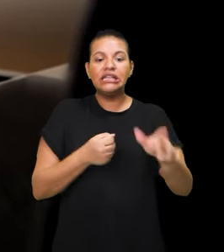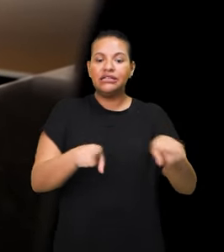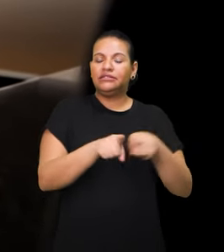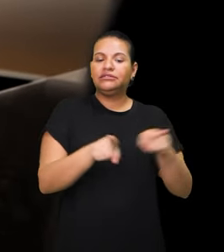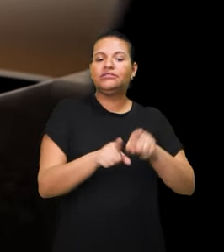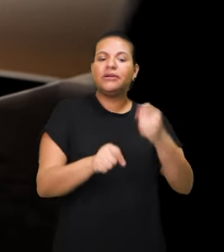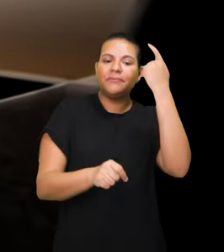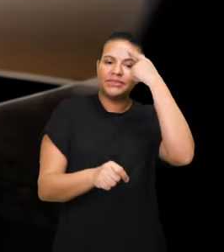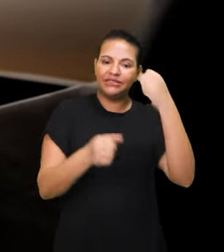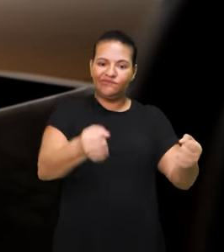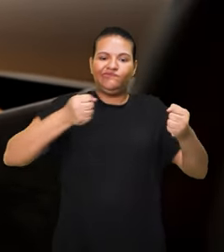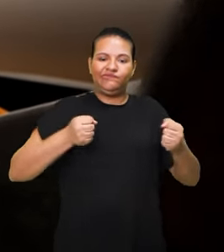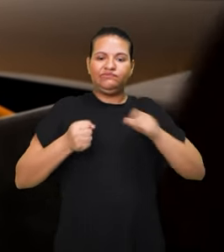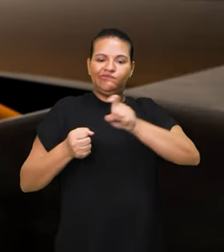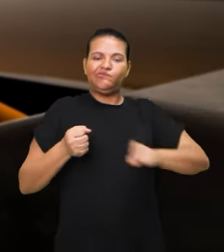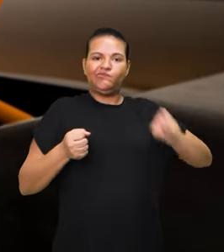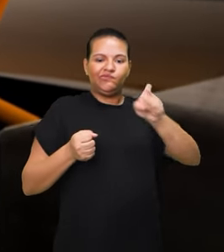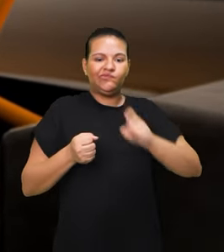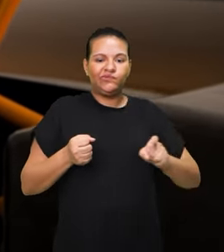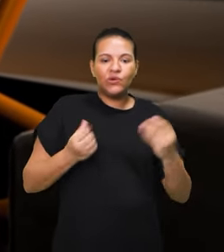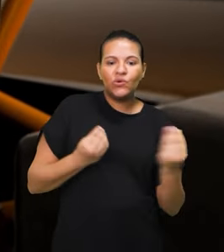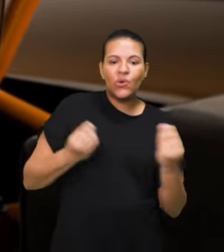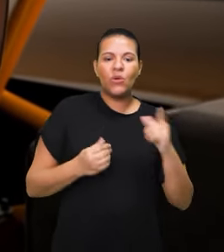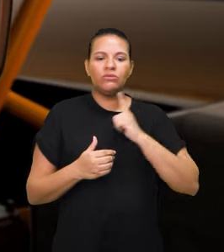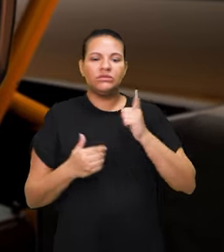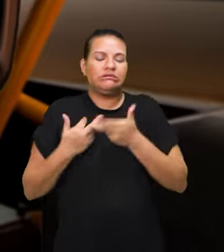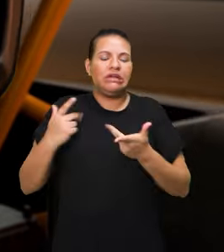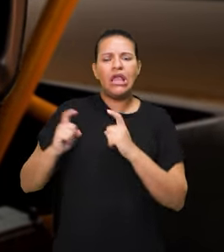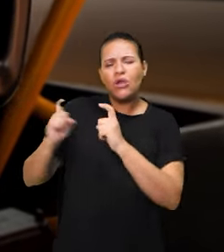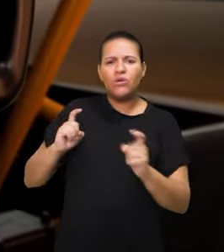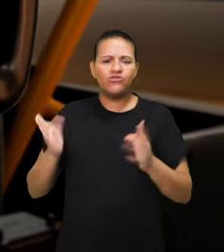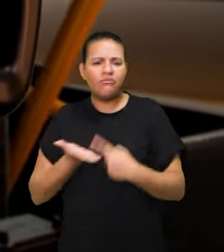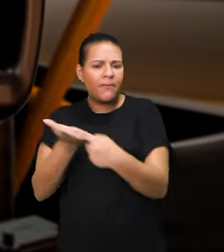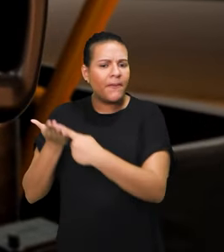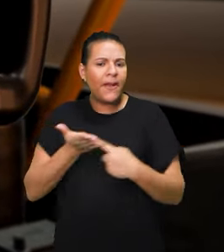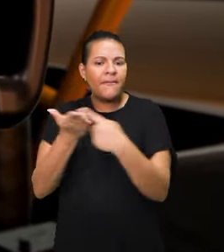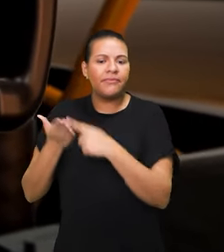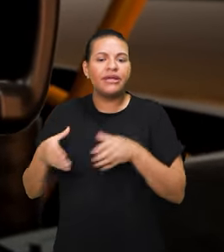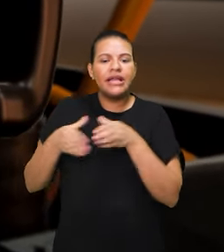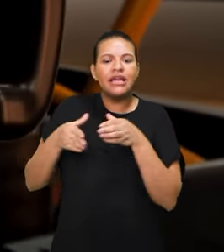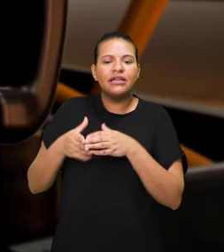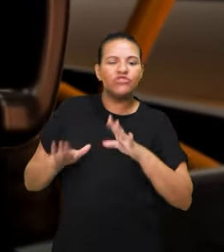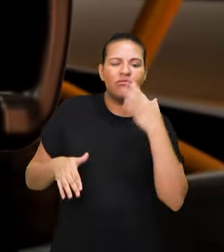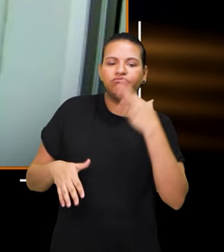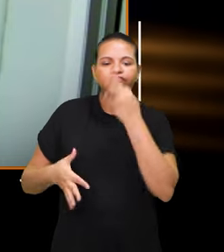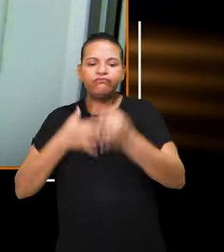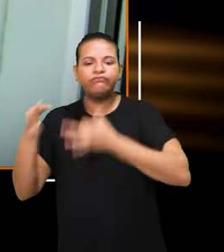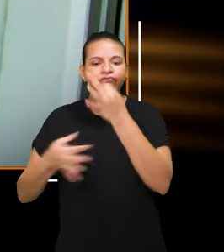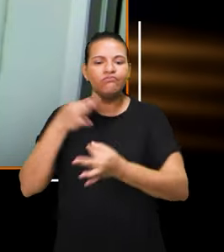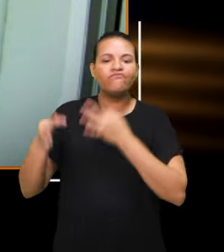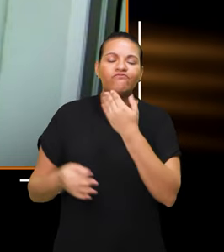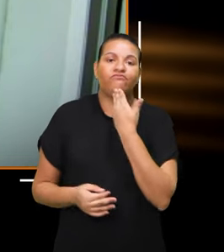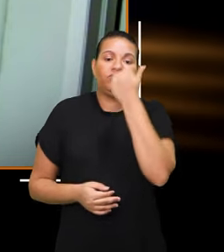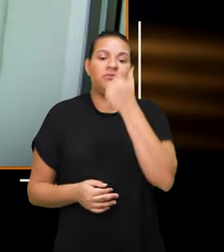pus traseiros neste volante todos os Labes foram bem pensados durante várias reuniões com a equipe e eles certamente